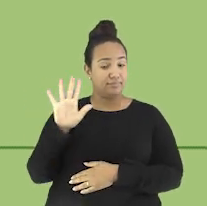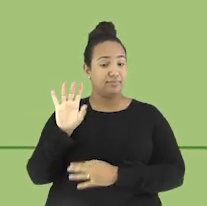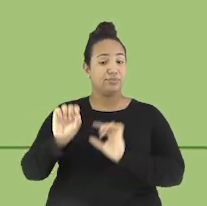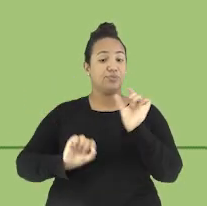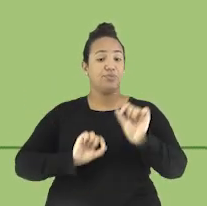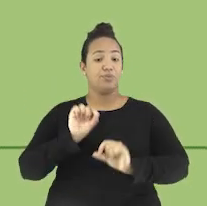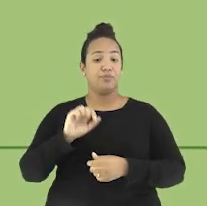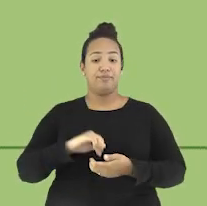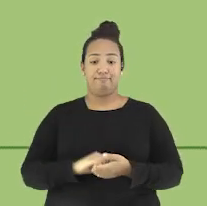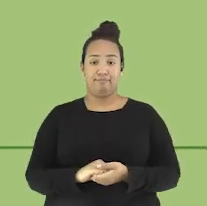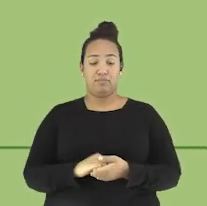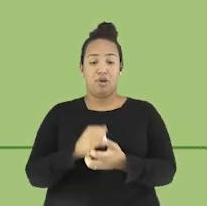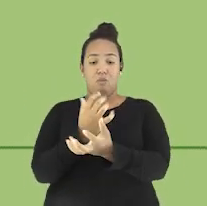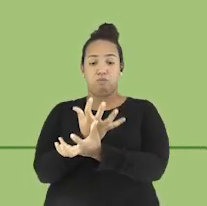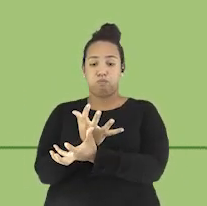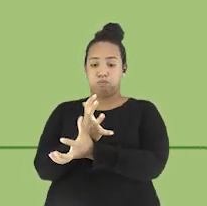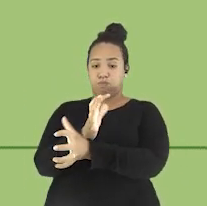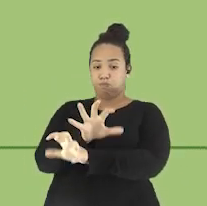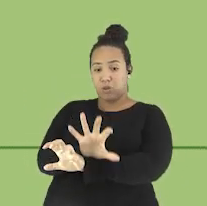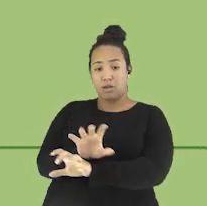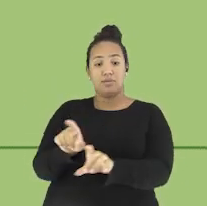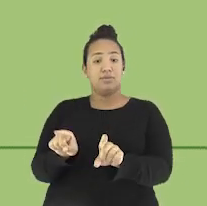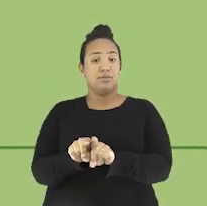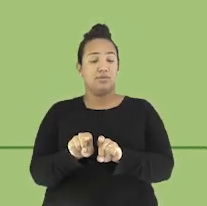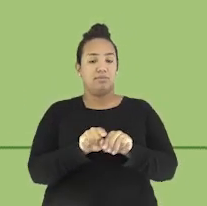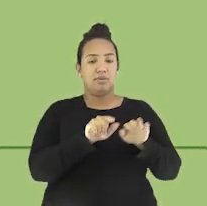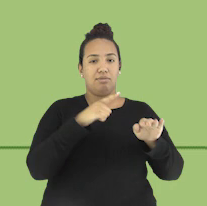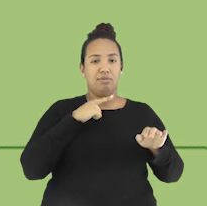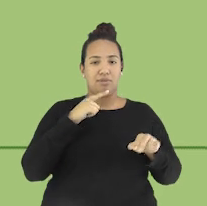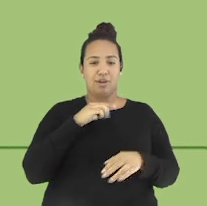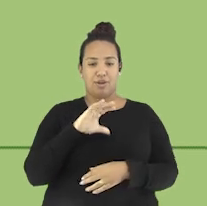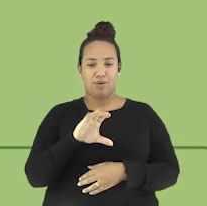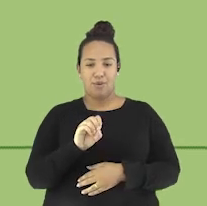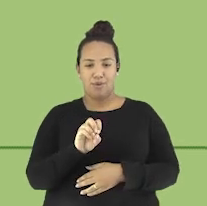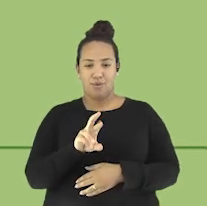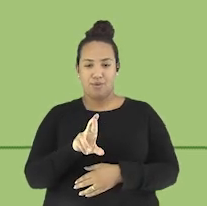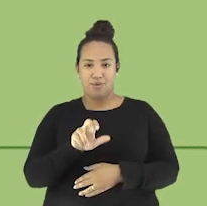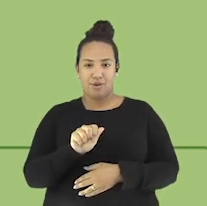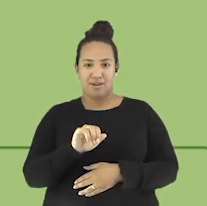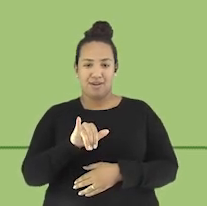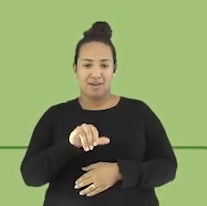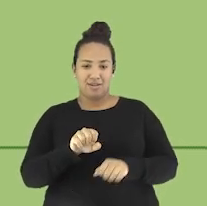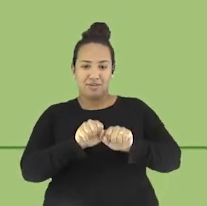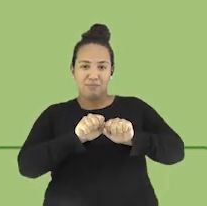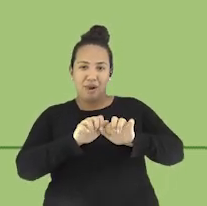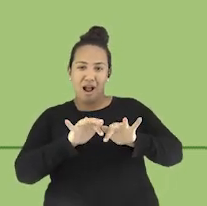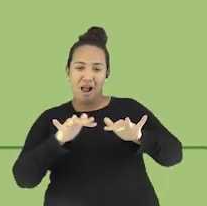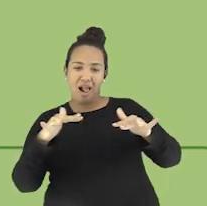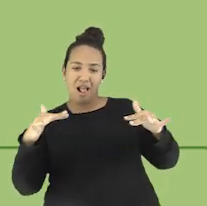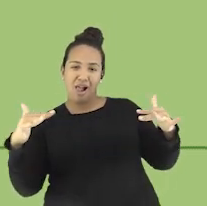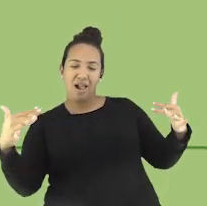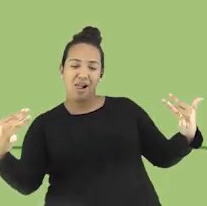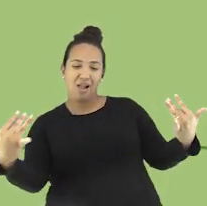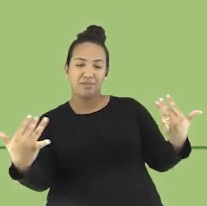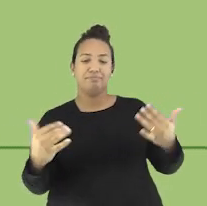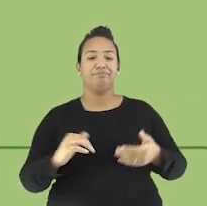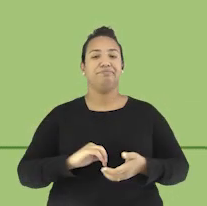podemos citar são os desertos Outback e a Grande Barreira de Corais, que se estende por todo o litoral do